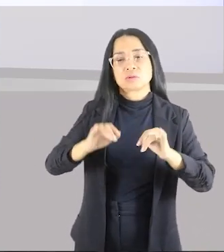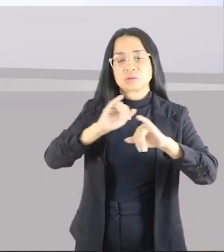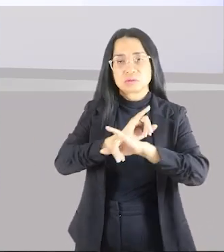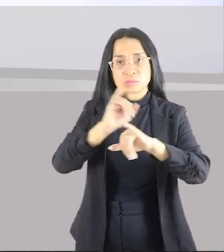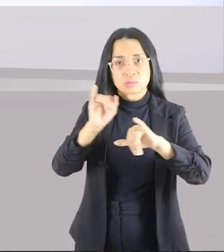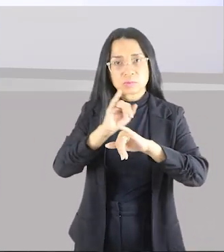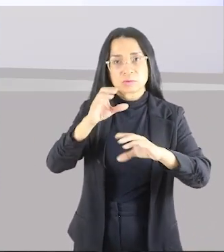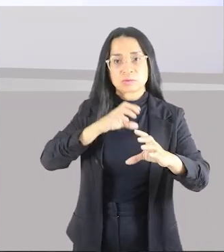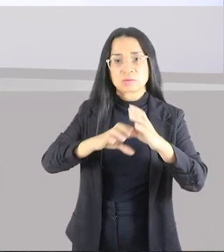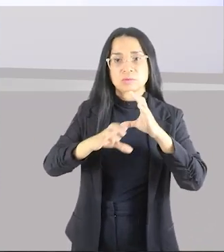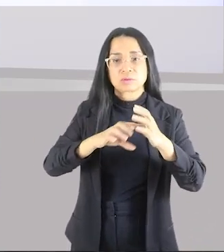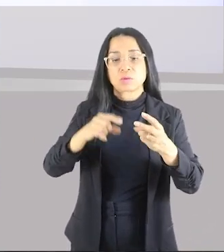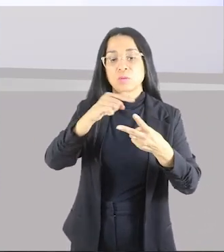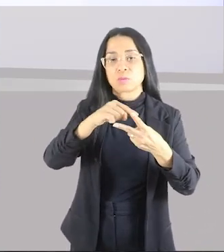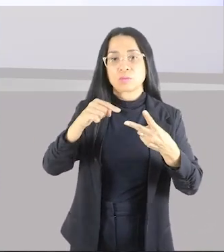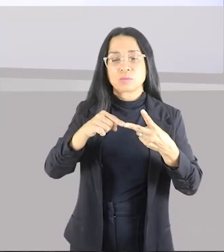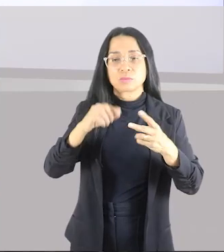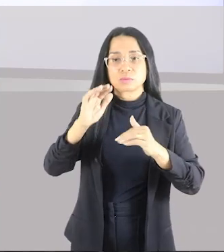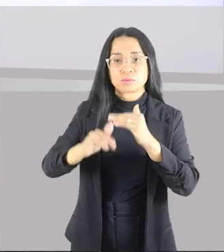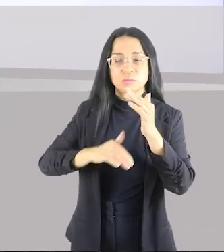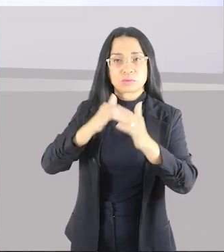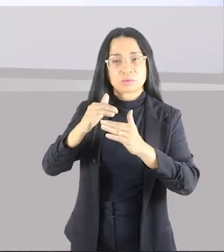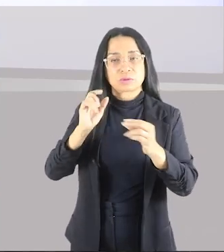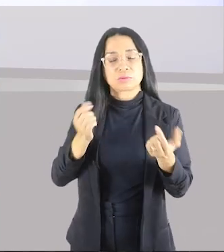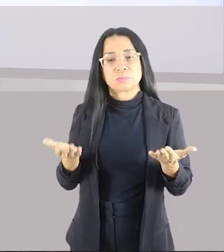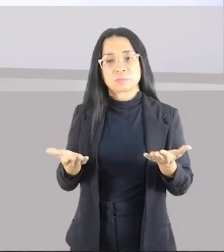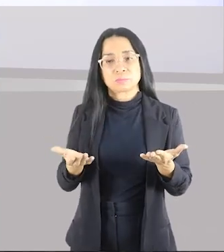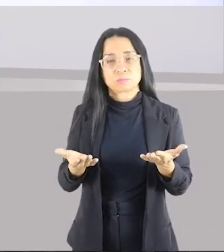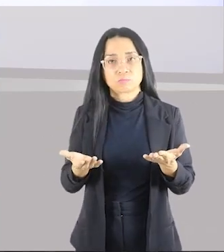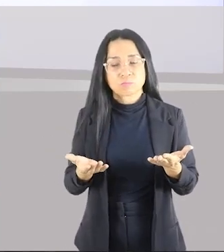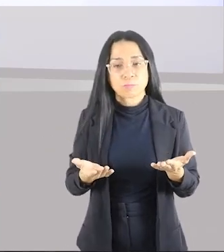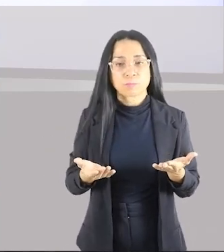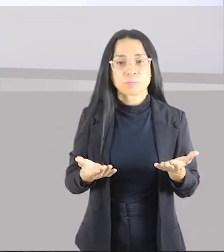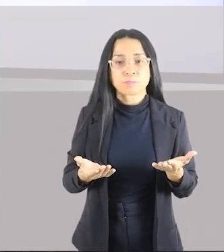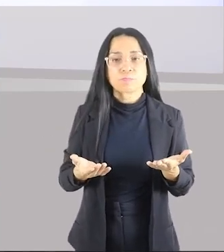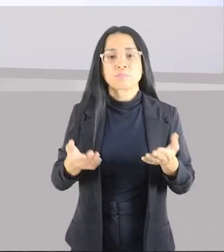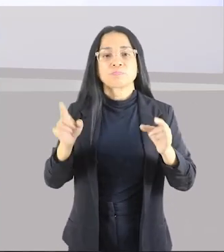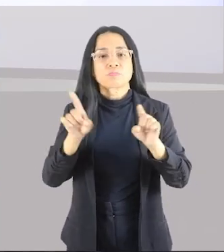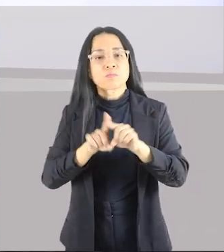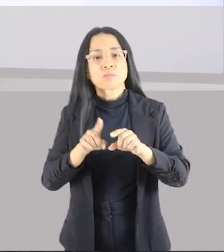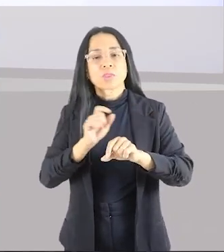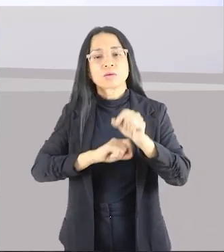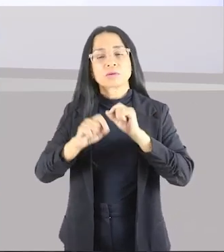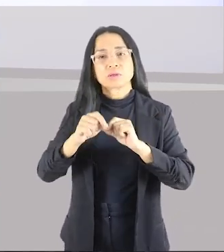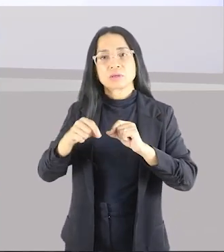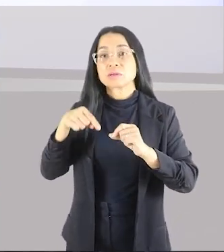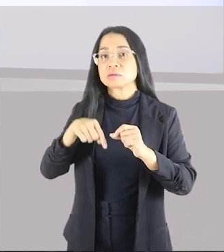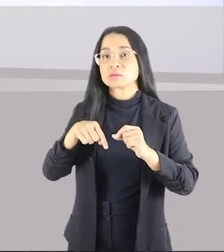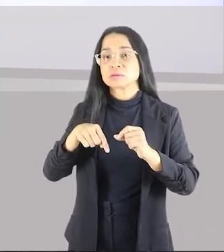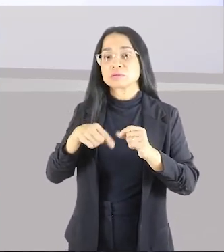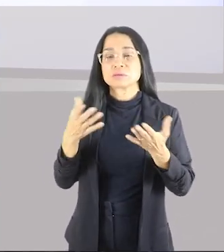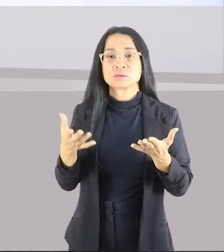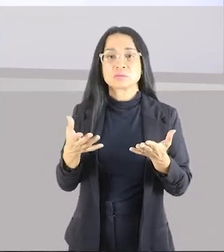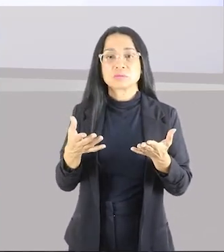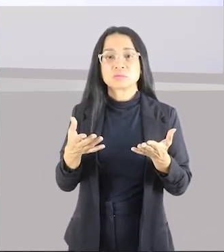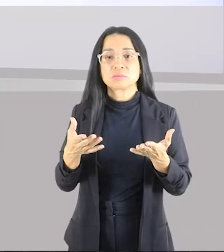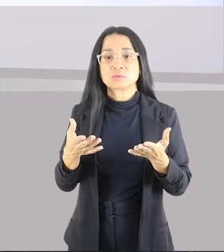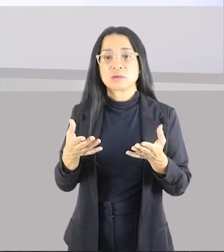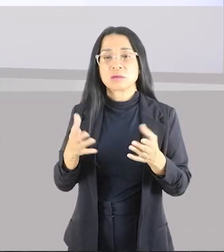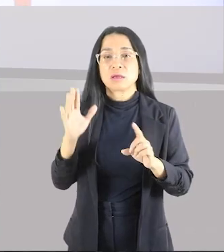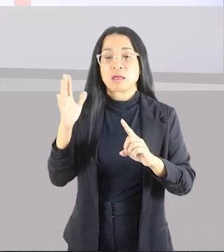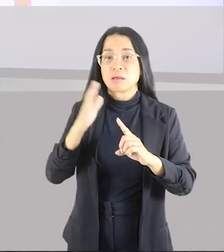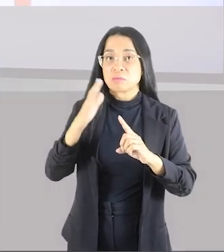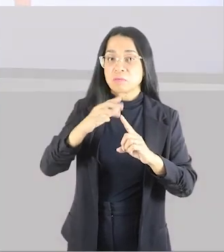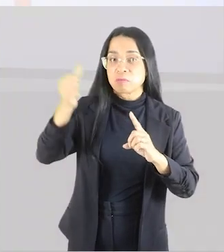os dois processos, não só globalização, como internacionalização, estarão ali redondamente afetados.